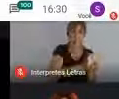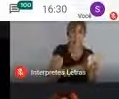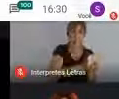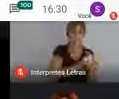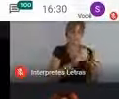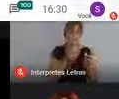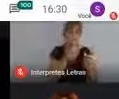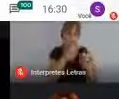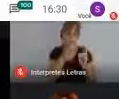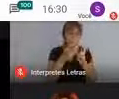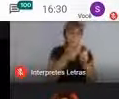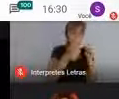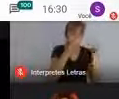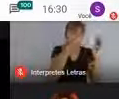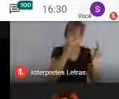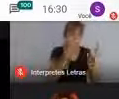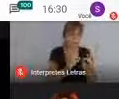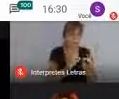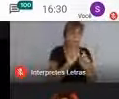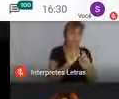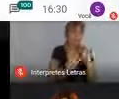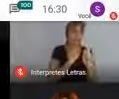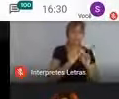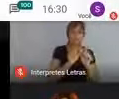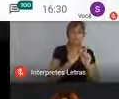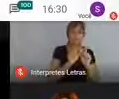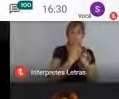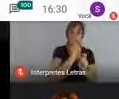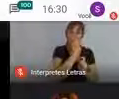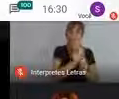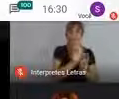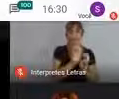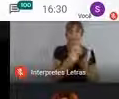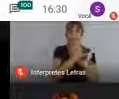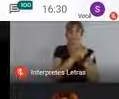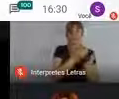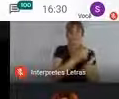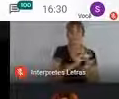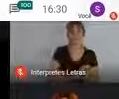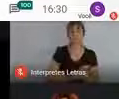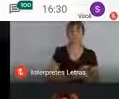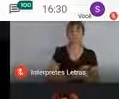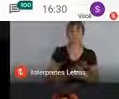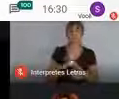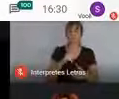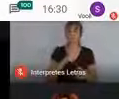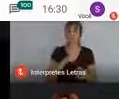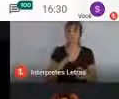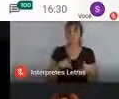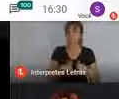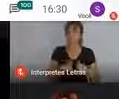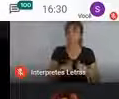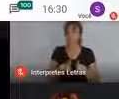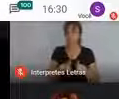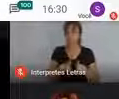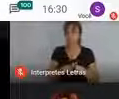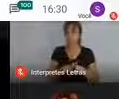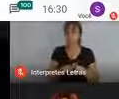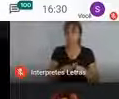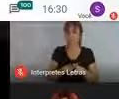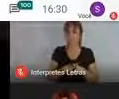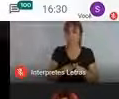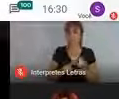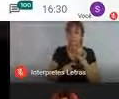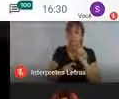falar, um determinado dialeto, a partir de um determinado acidente geográfico ou um